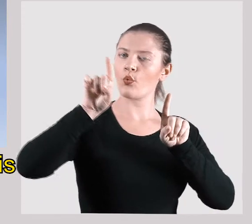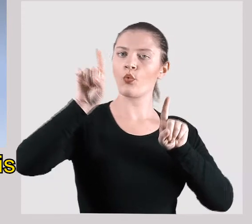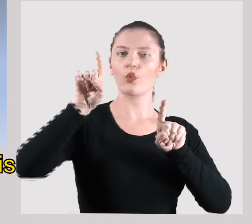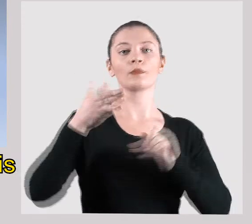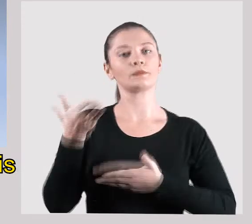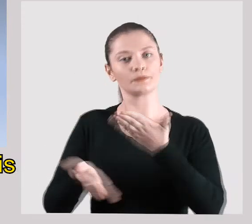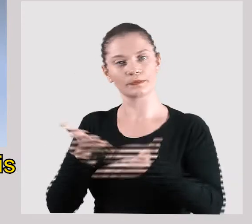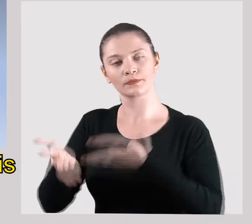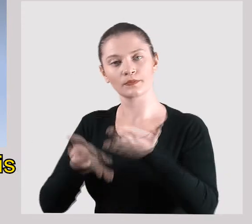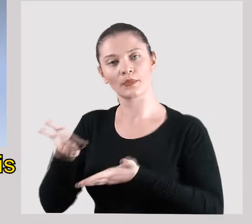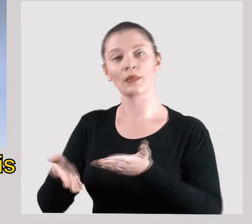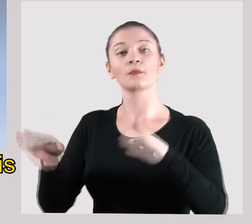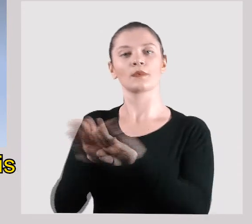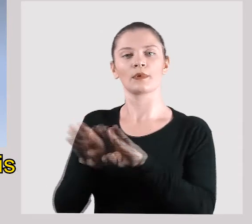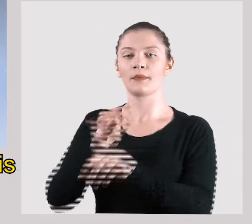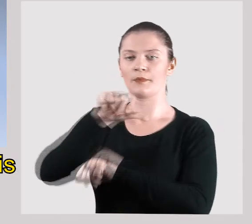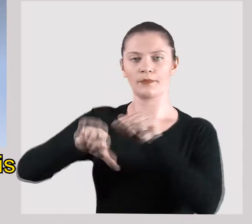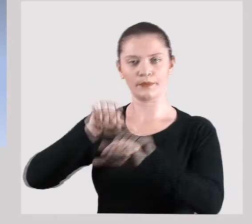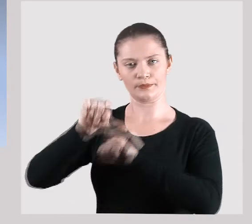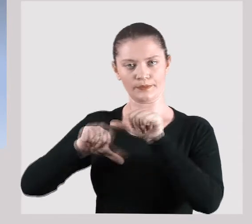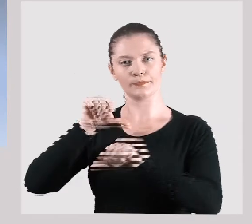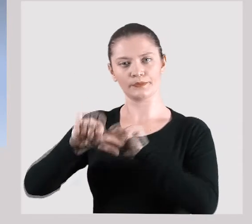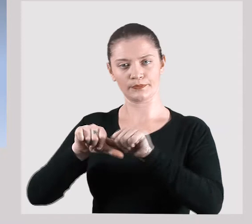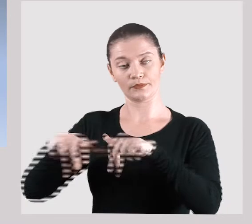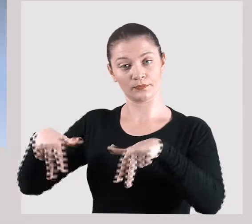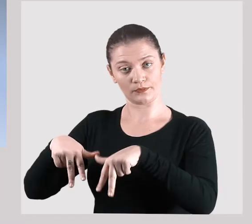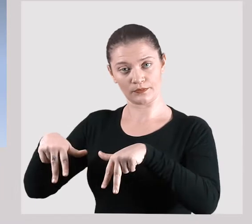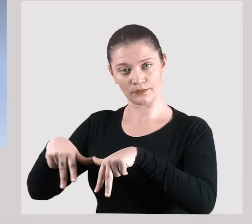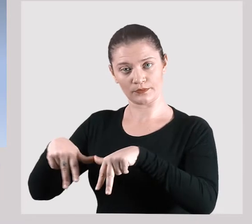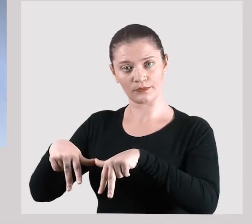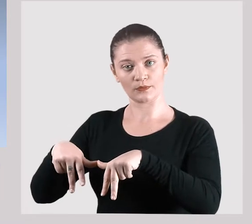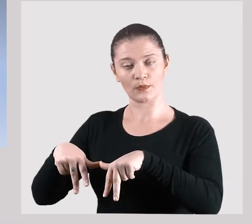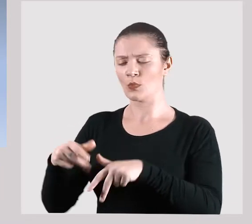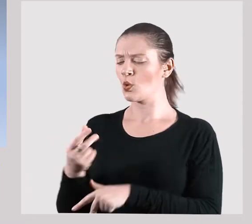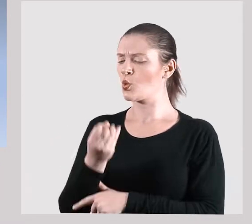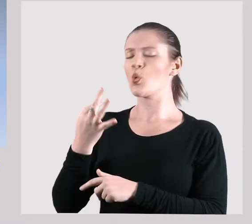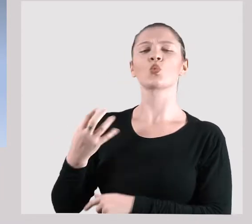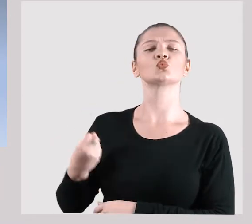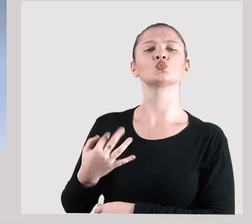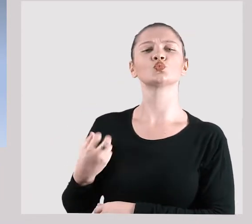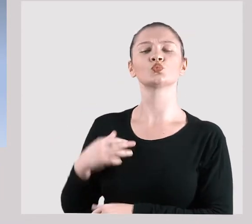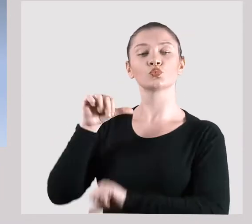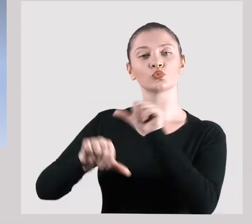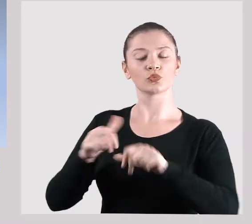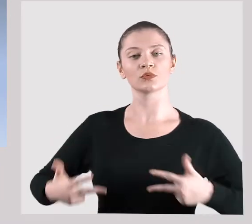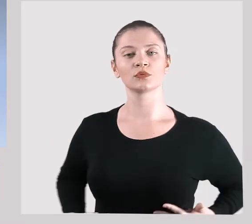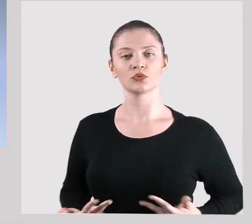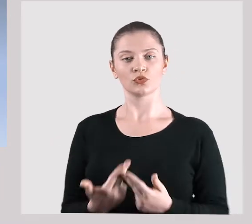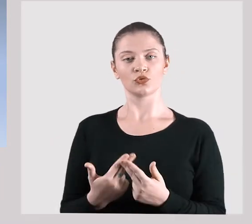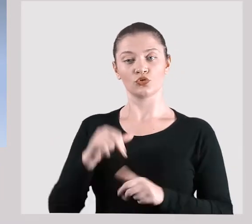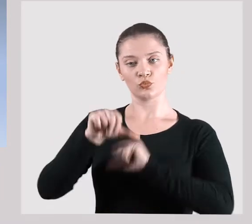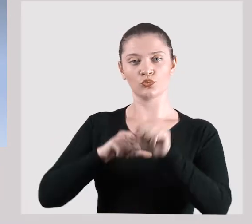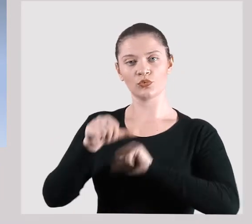ambulatoriais para a transição de gênero. E aqui fala o número de cirurgias de mudança de sexo aumenta 6 vezes